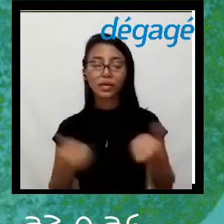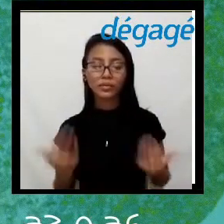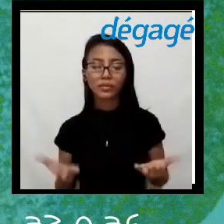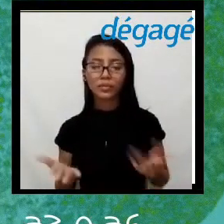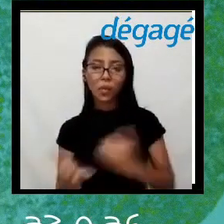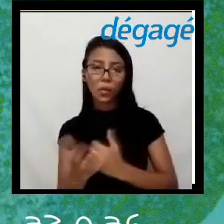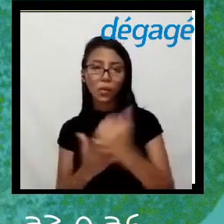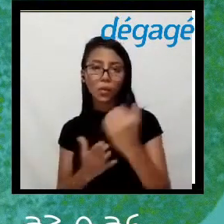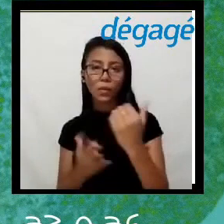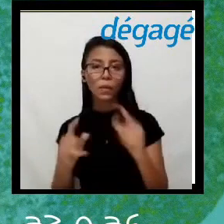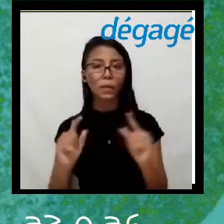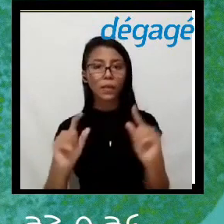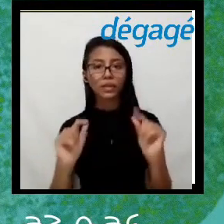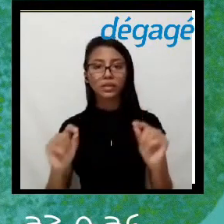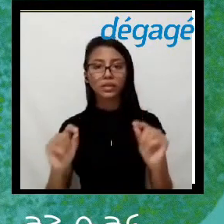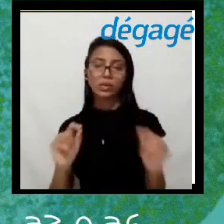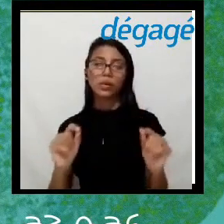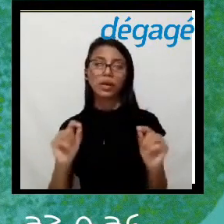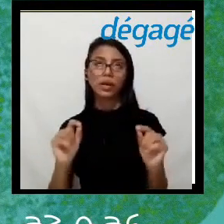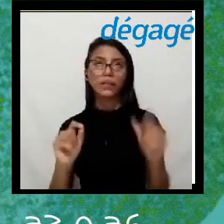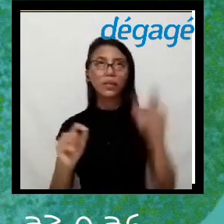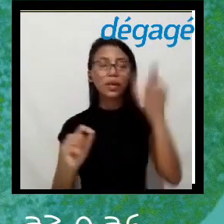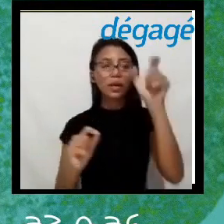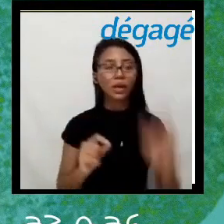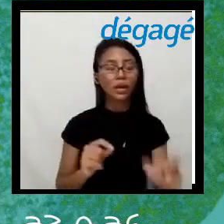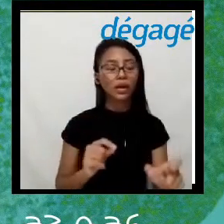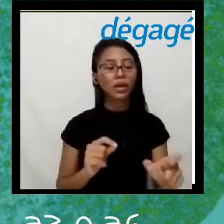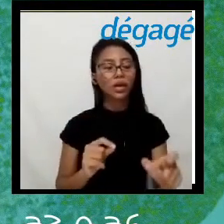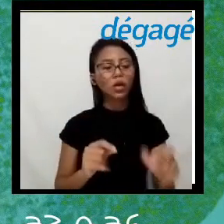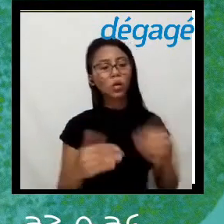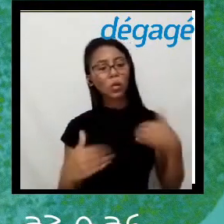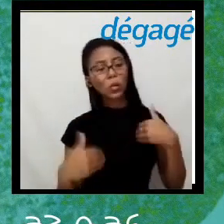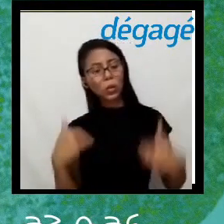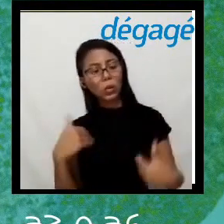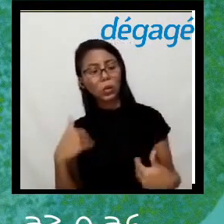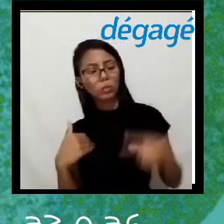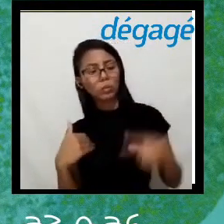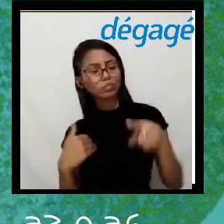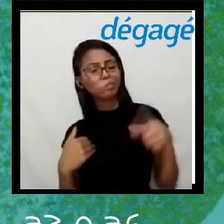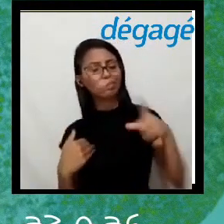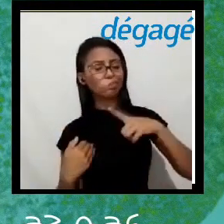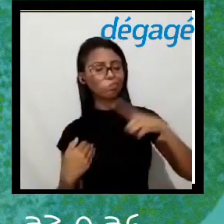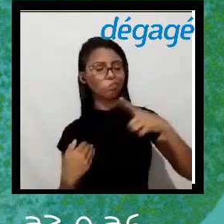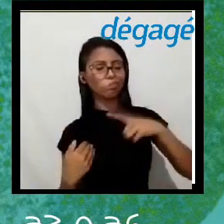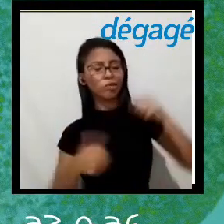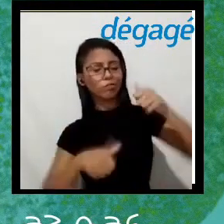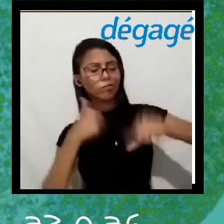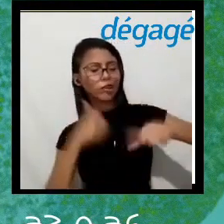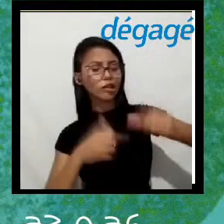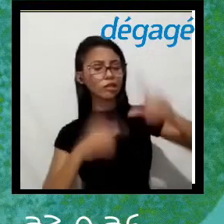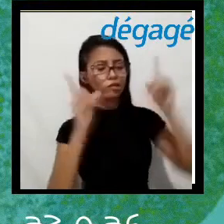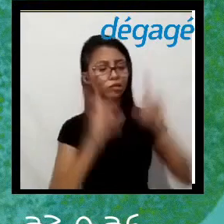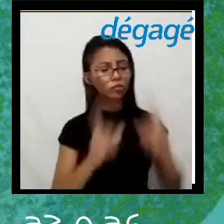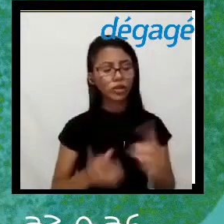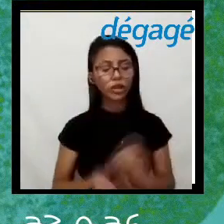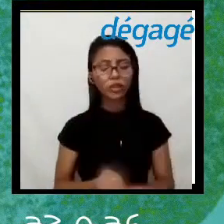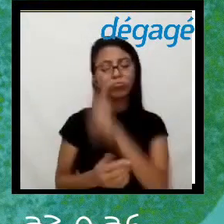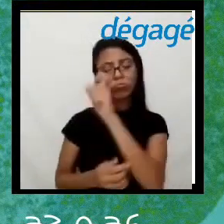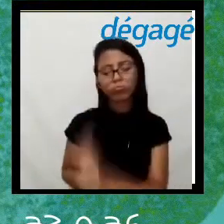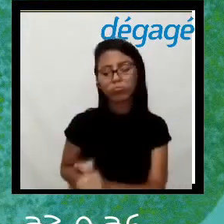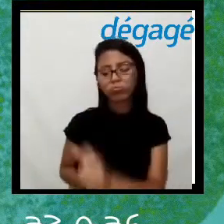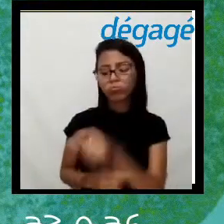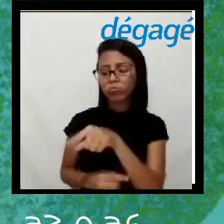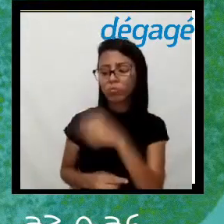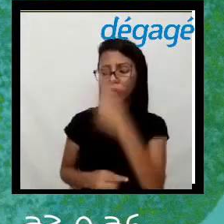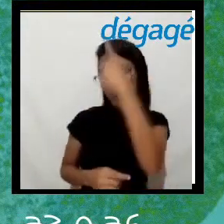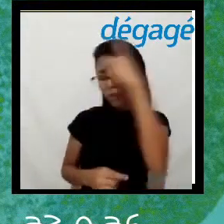dos corpos sem deficiência no trabalho de auxiliar a inclusão dessas pessoas na nossa sociedade. E aí eu gosto de divulgar também